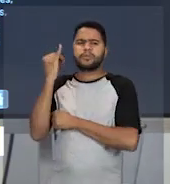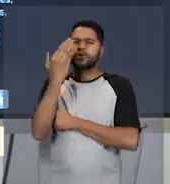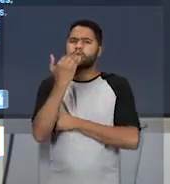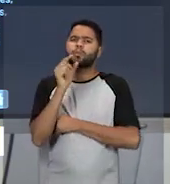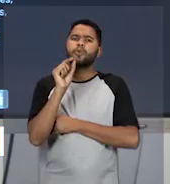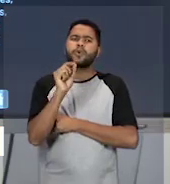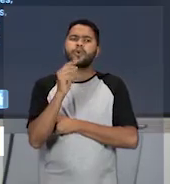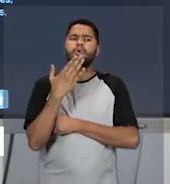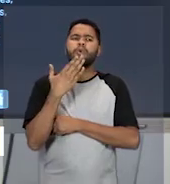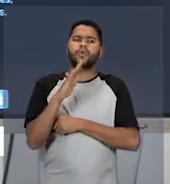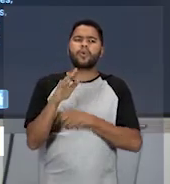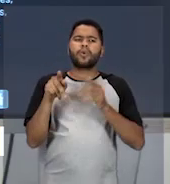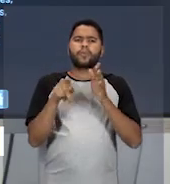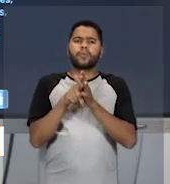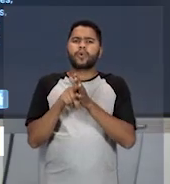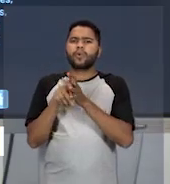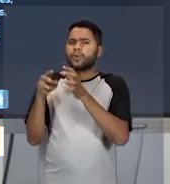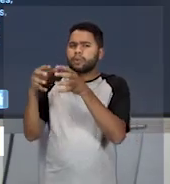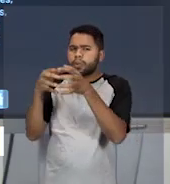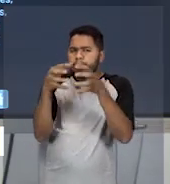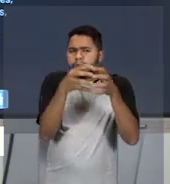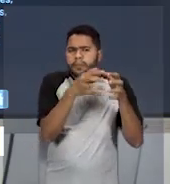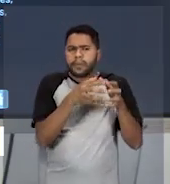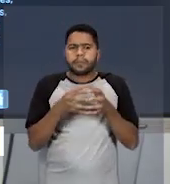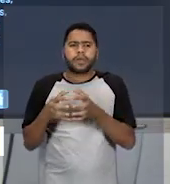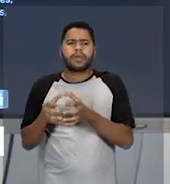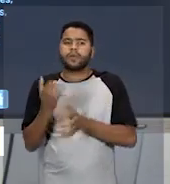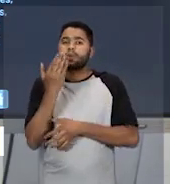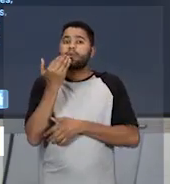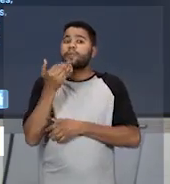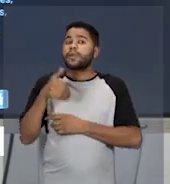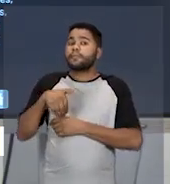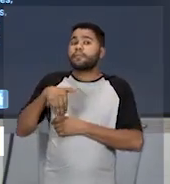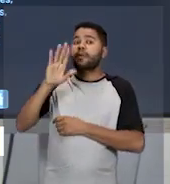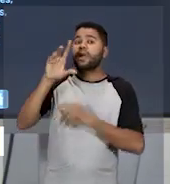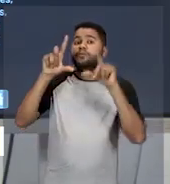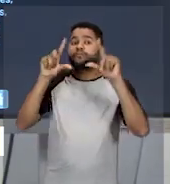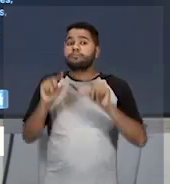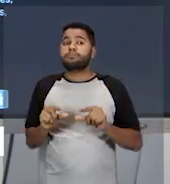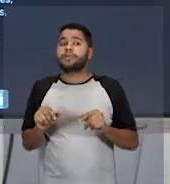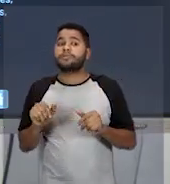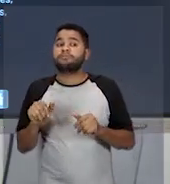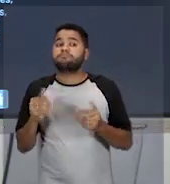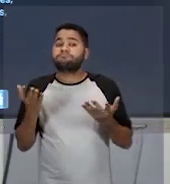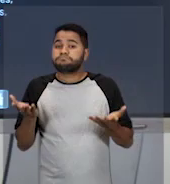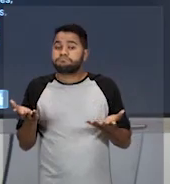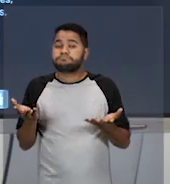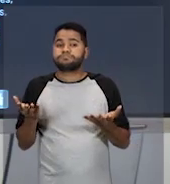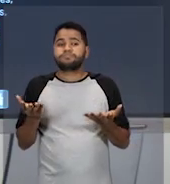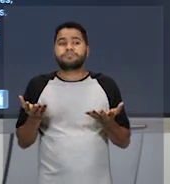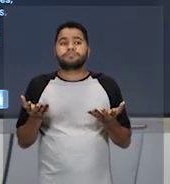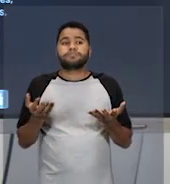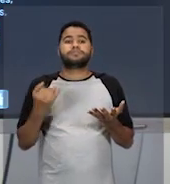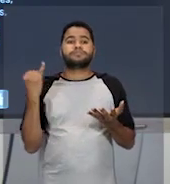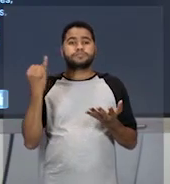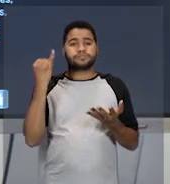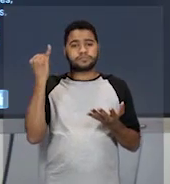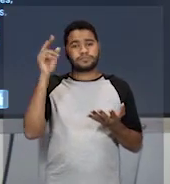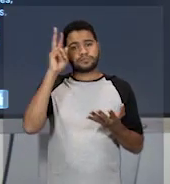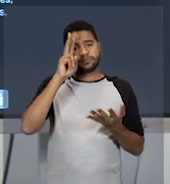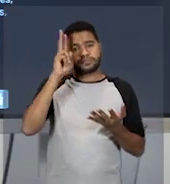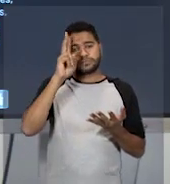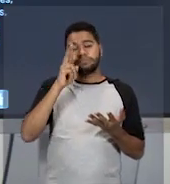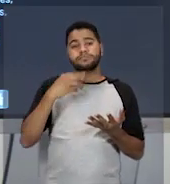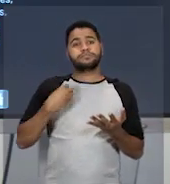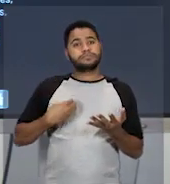comer, quais são os grupos de nutrientes, o que eu devo comer mais ou comer menos, tá? Mas é importante aí lembrar